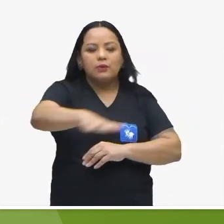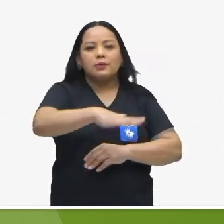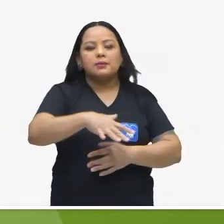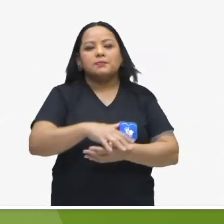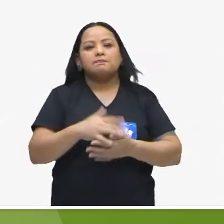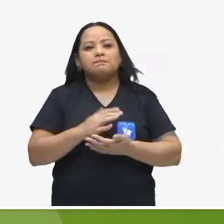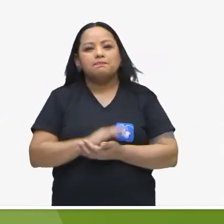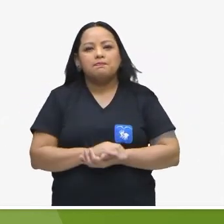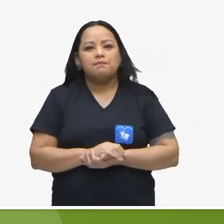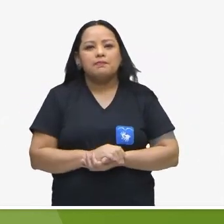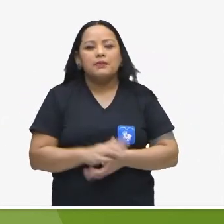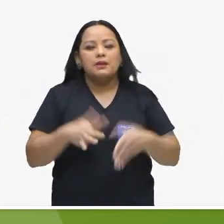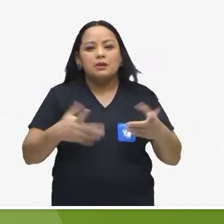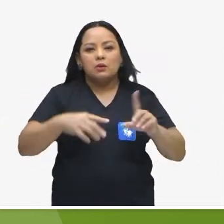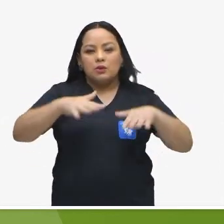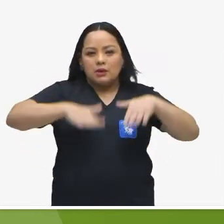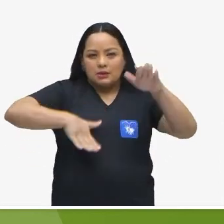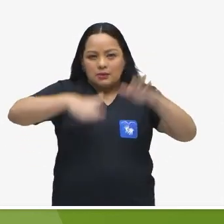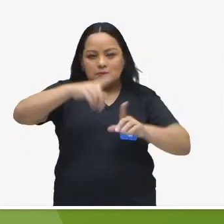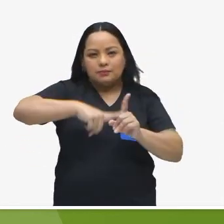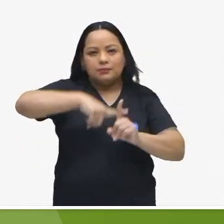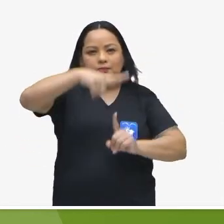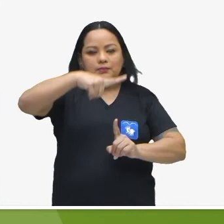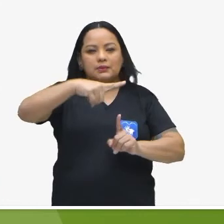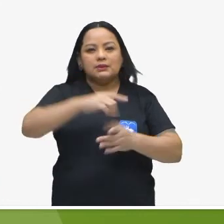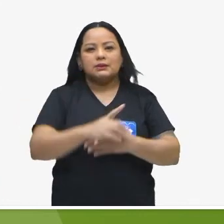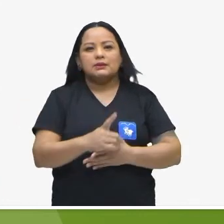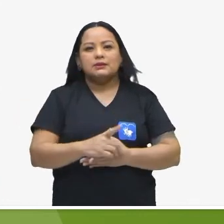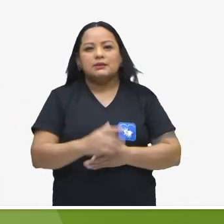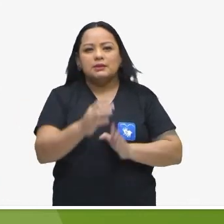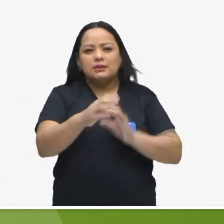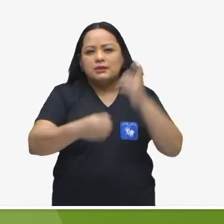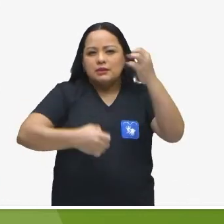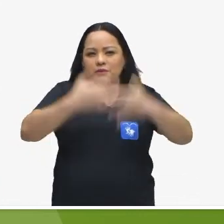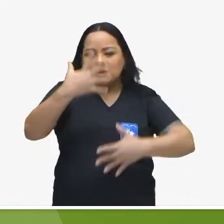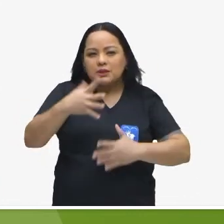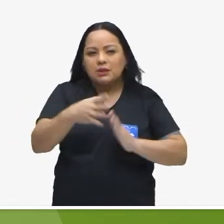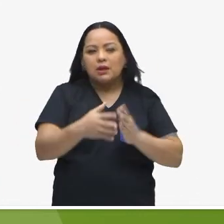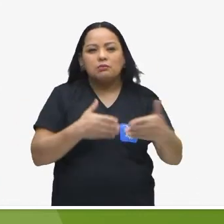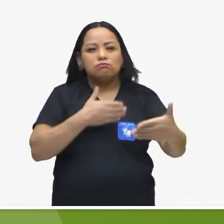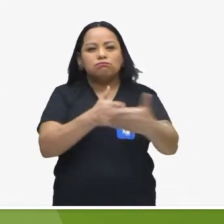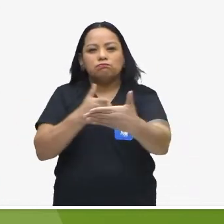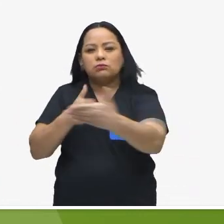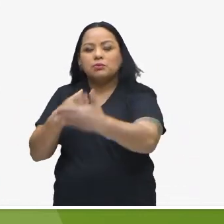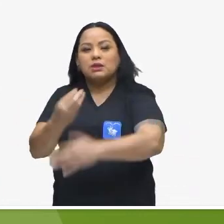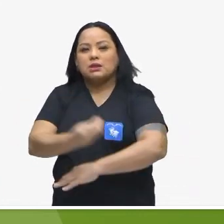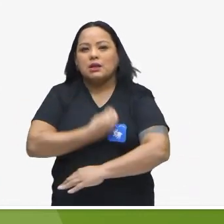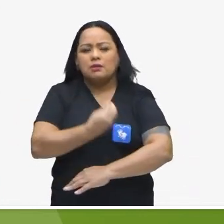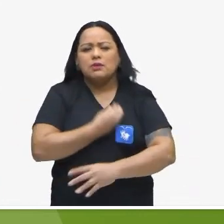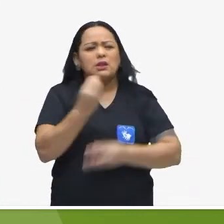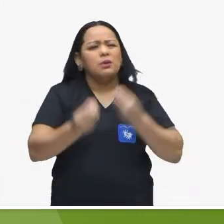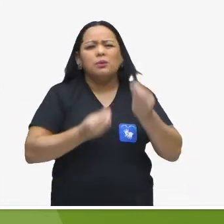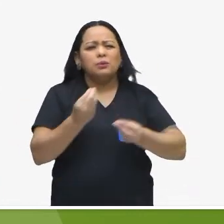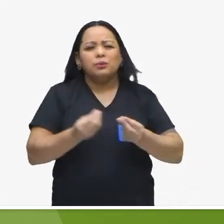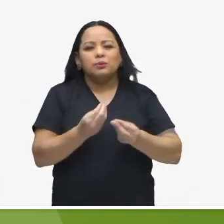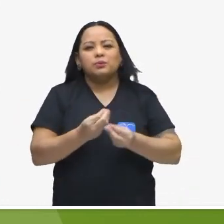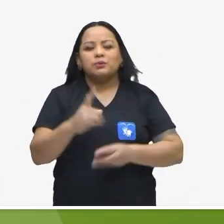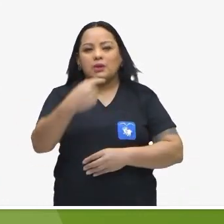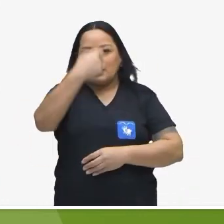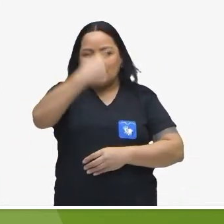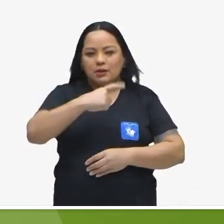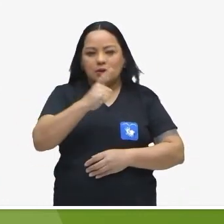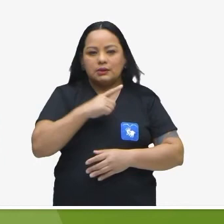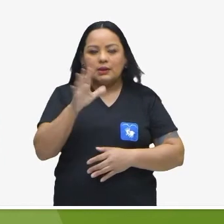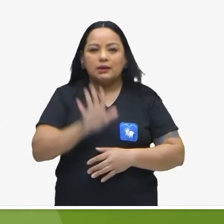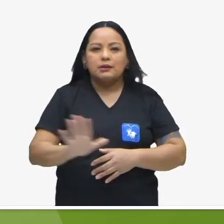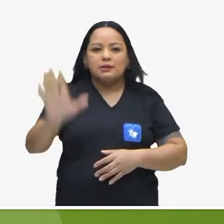certo? E essa variação térmica vai definir os limites da vida. De que maneira? Eu tenho aí nessa